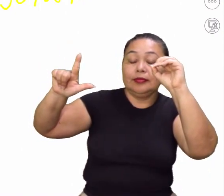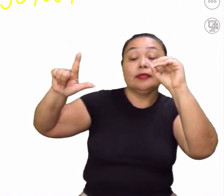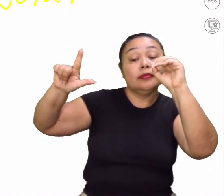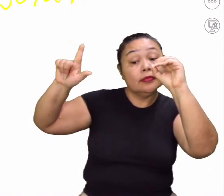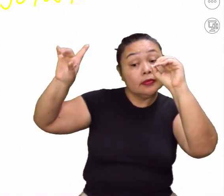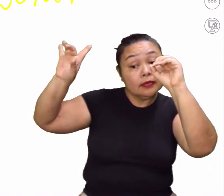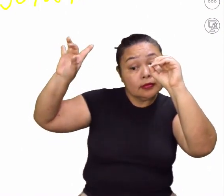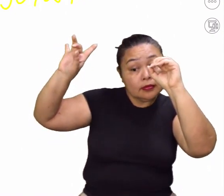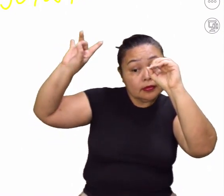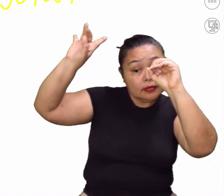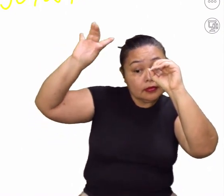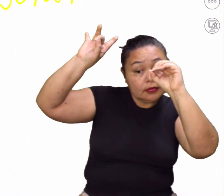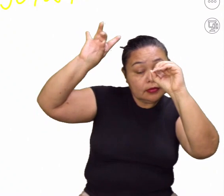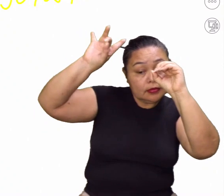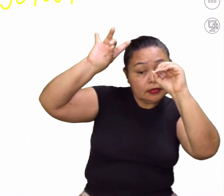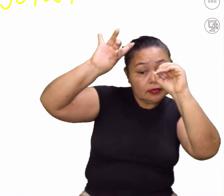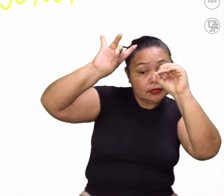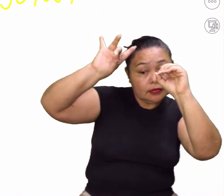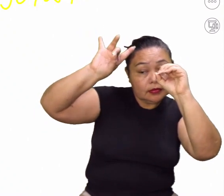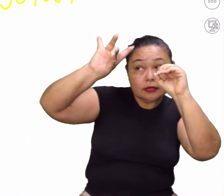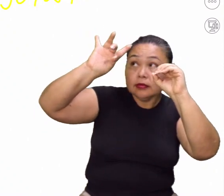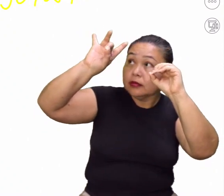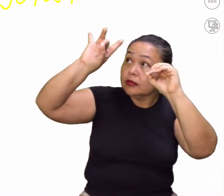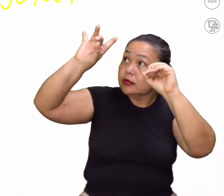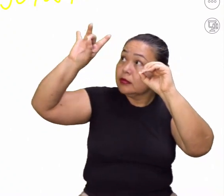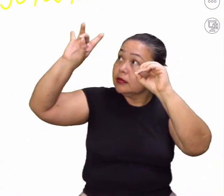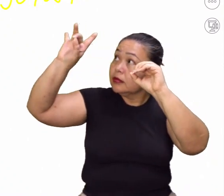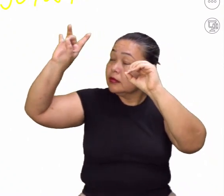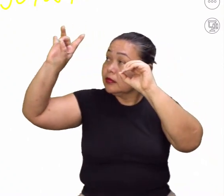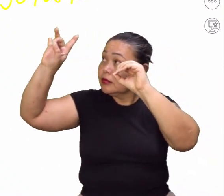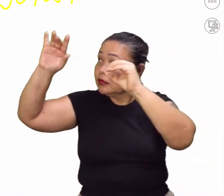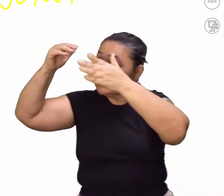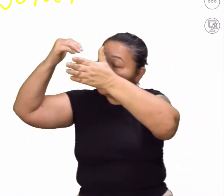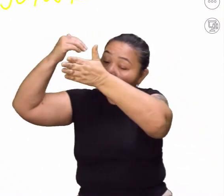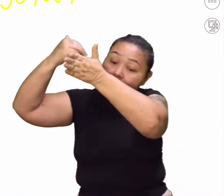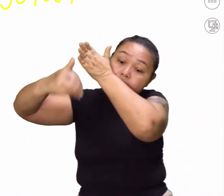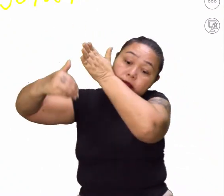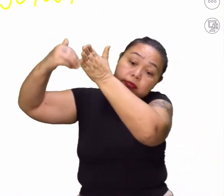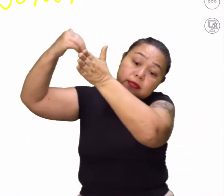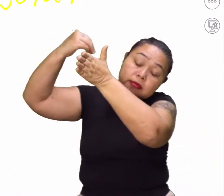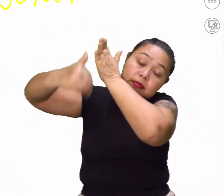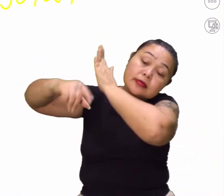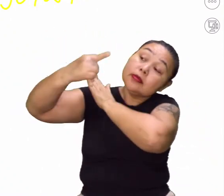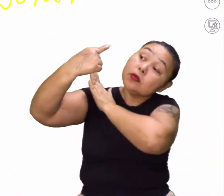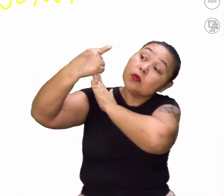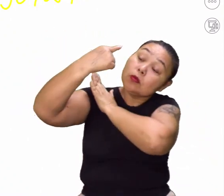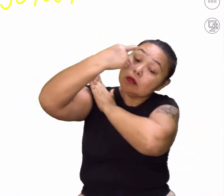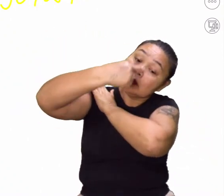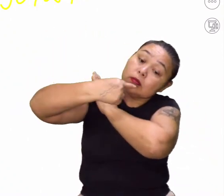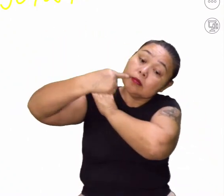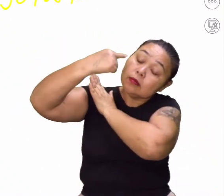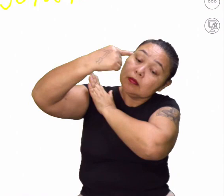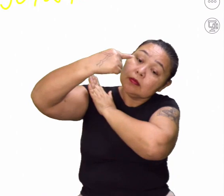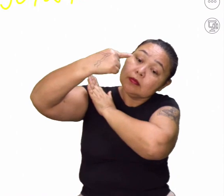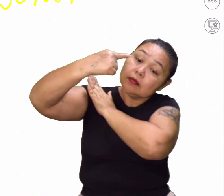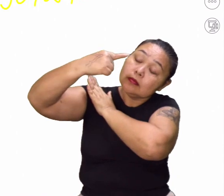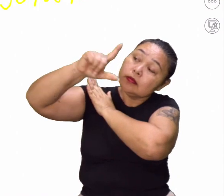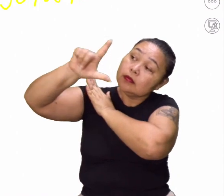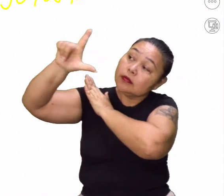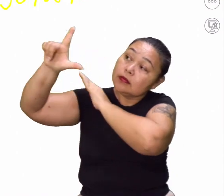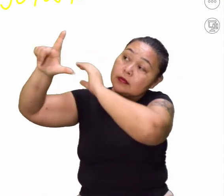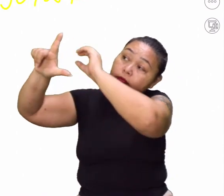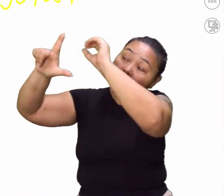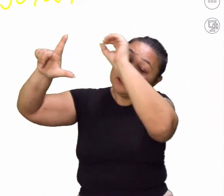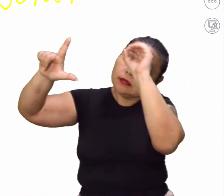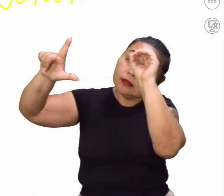A cada grau que eu avanço no fuso horário, vai diminuir 1 hora, porque eu estou saindo de leste